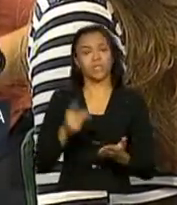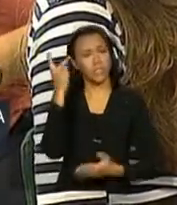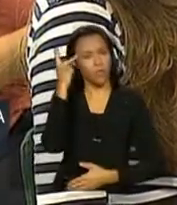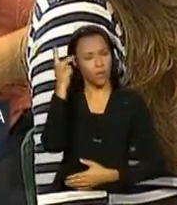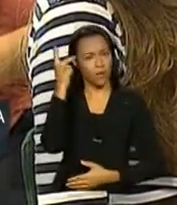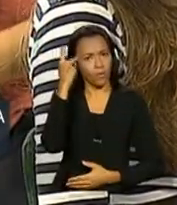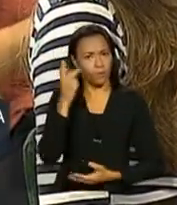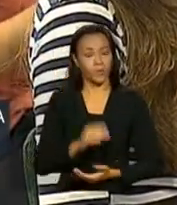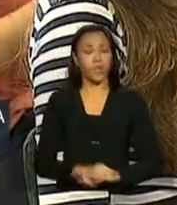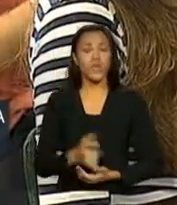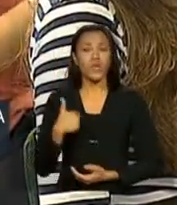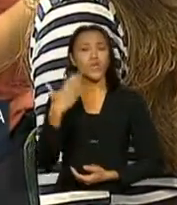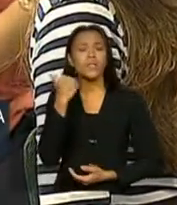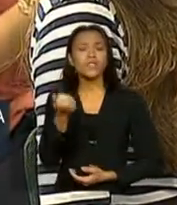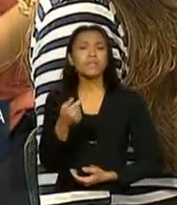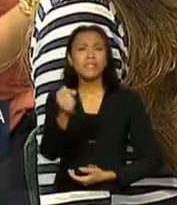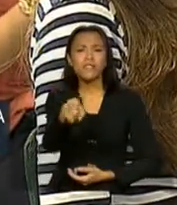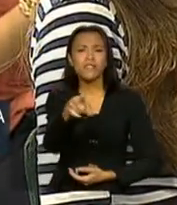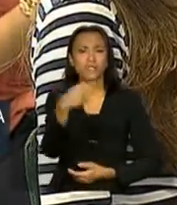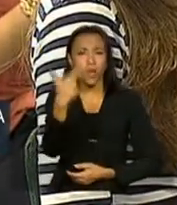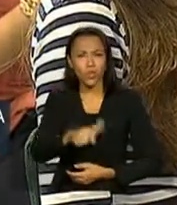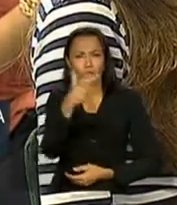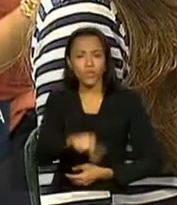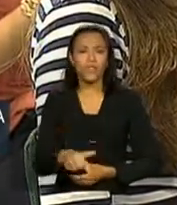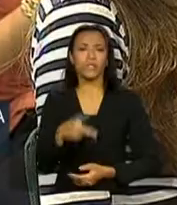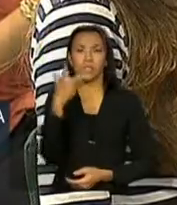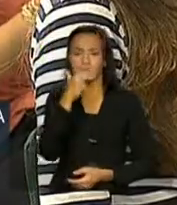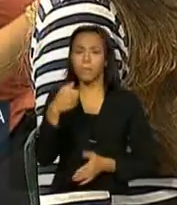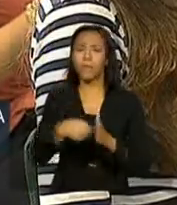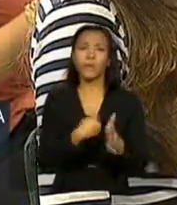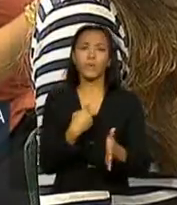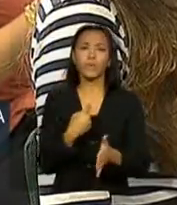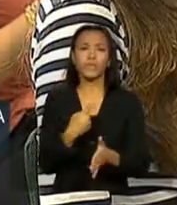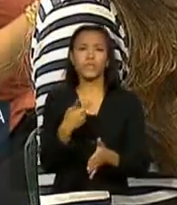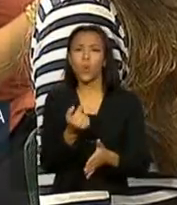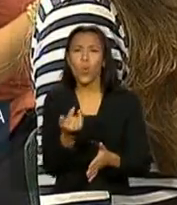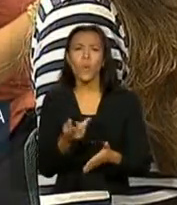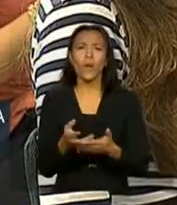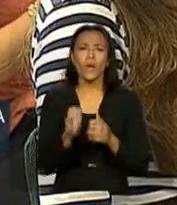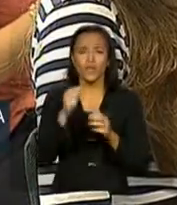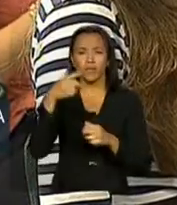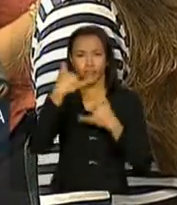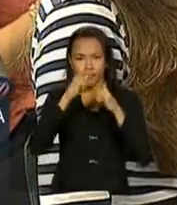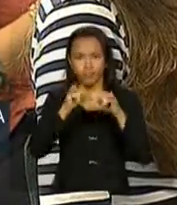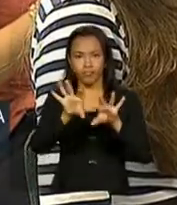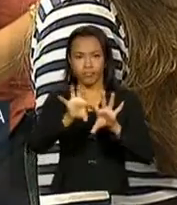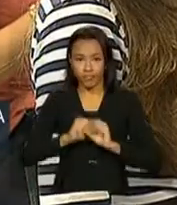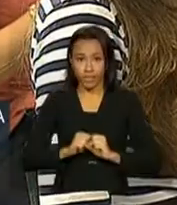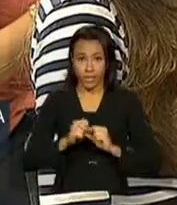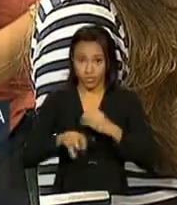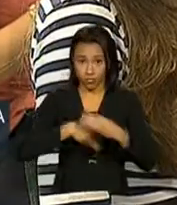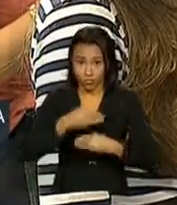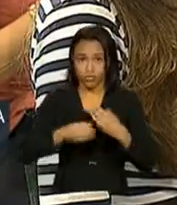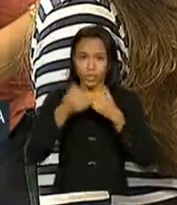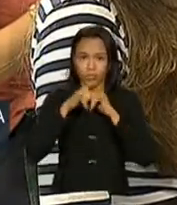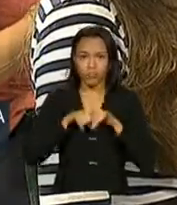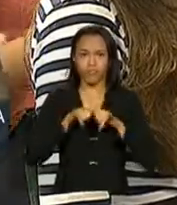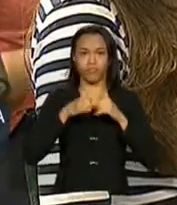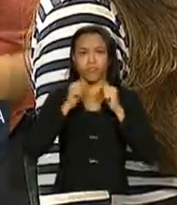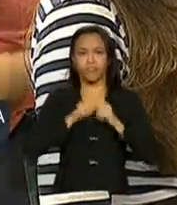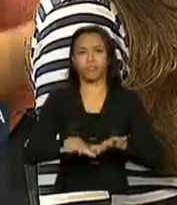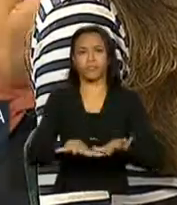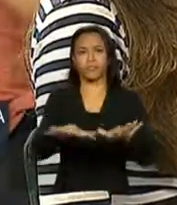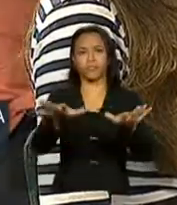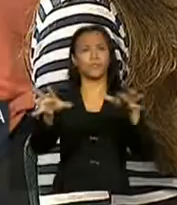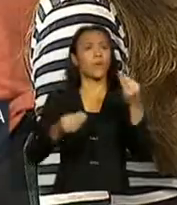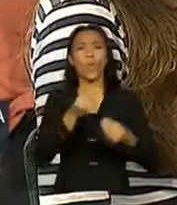gostaria, por favor, se o senhor puder repetir, geração, transmissão e distribuição, de quantos quilômetros de linha a gente está